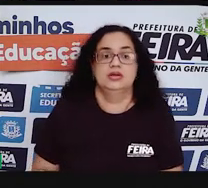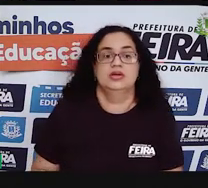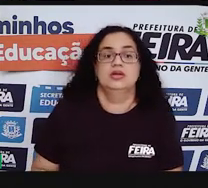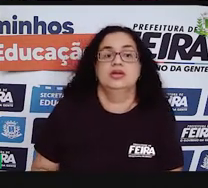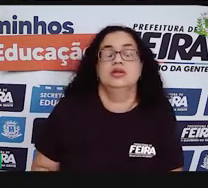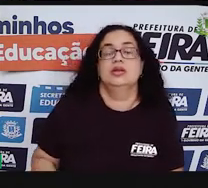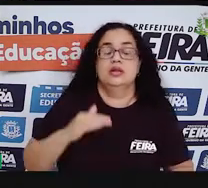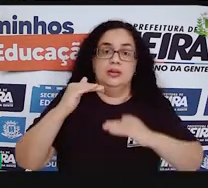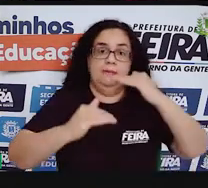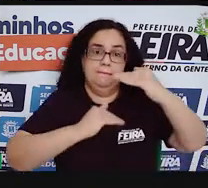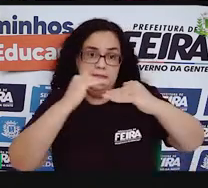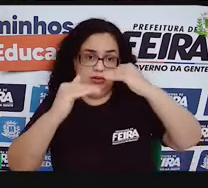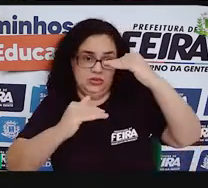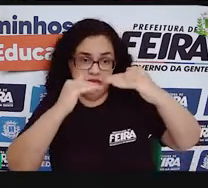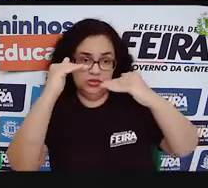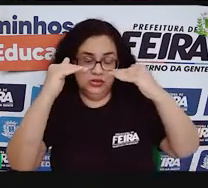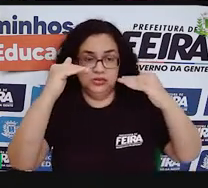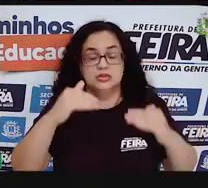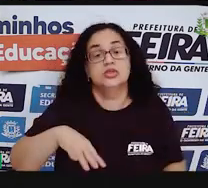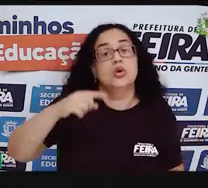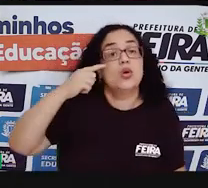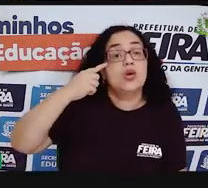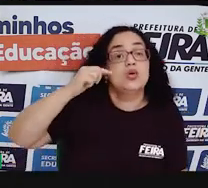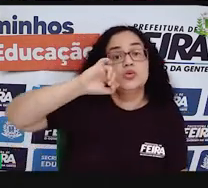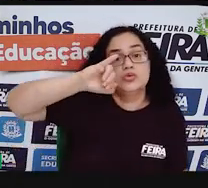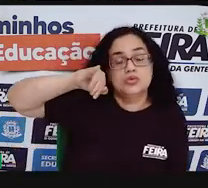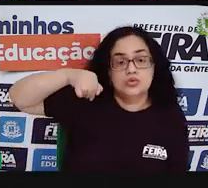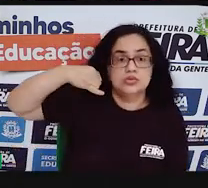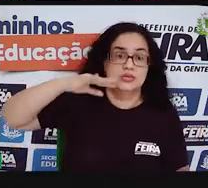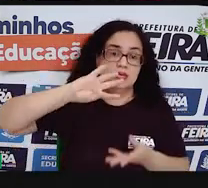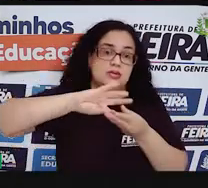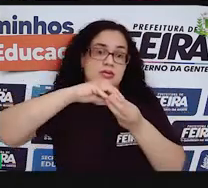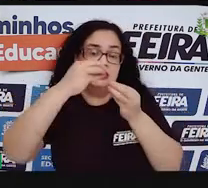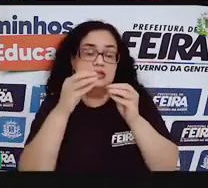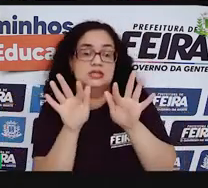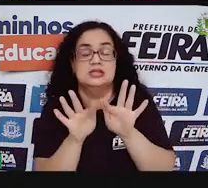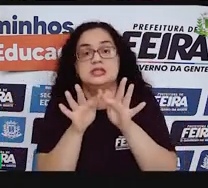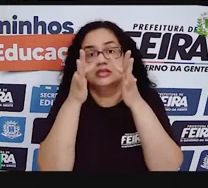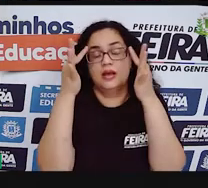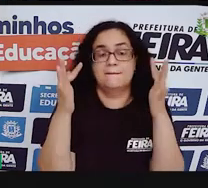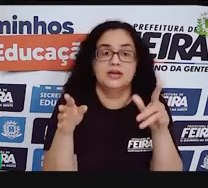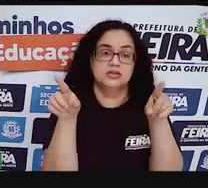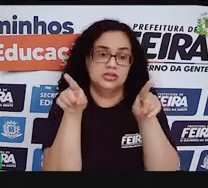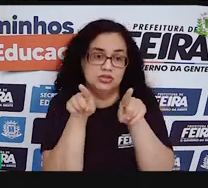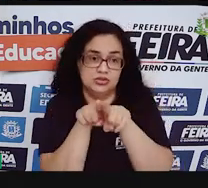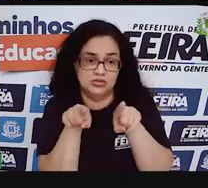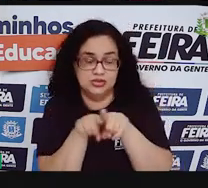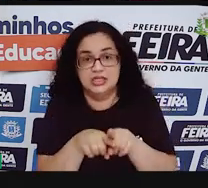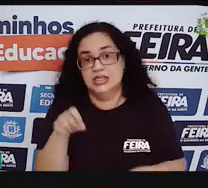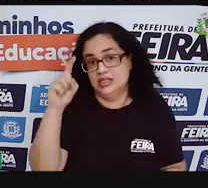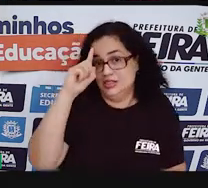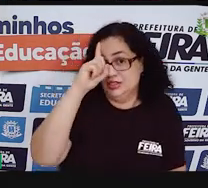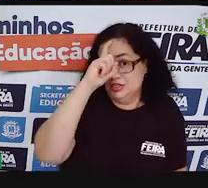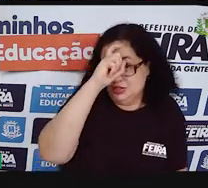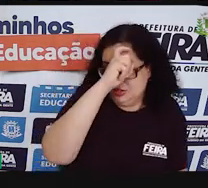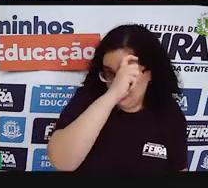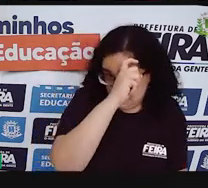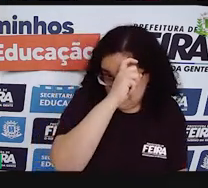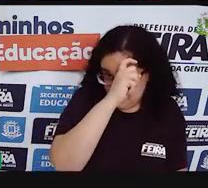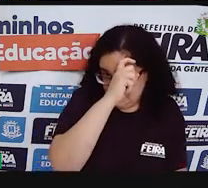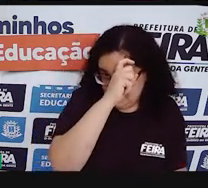bem desenvolvida pelos japoneses, que fazem dobraduras simples, mas também dobraduras muito difíceis, né? De